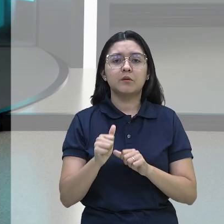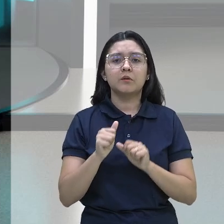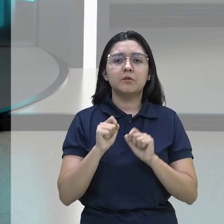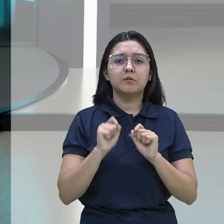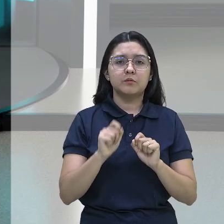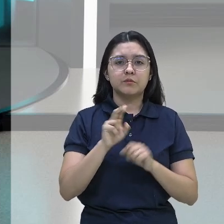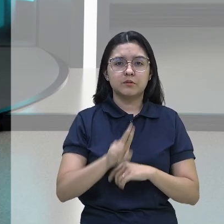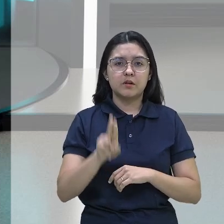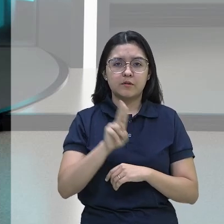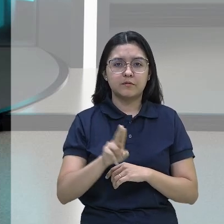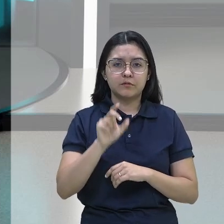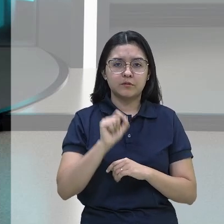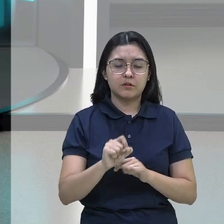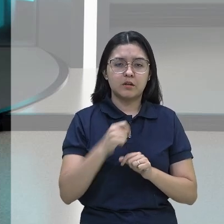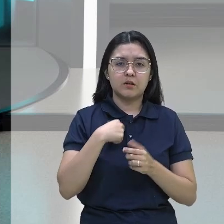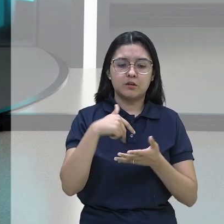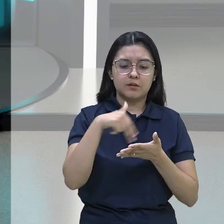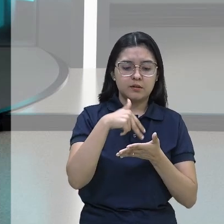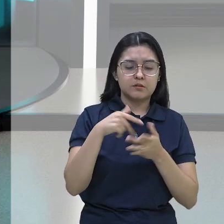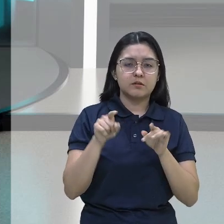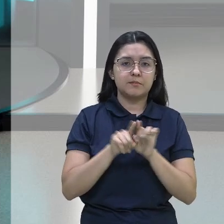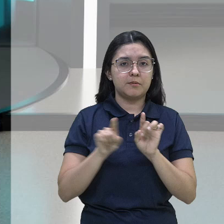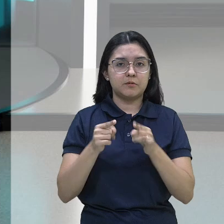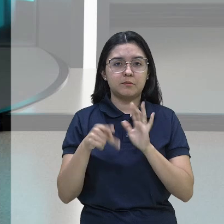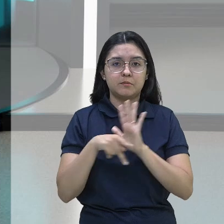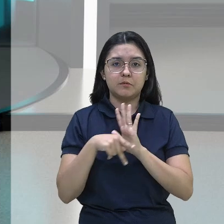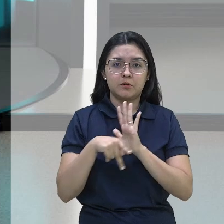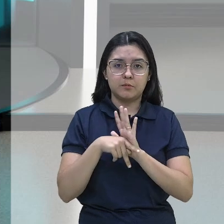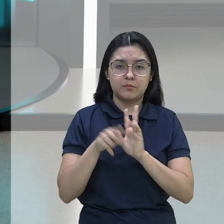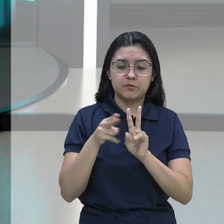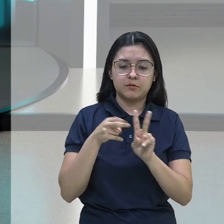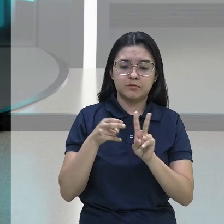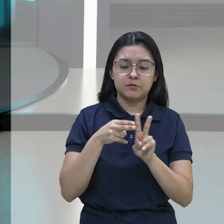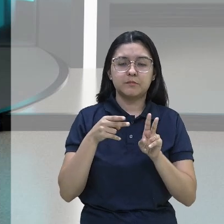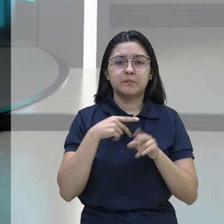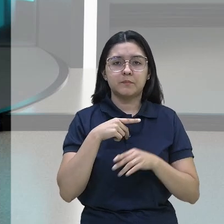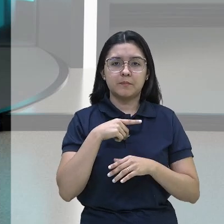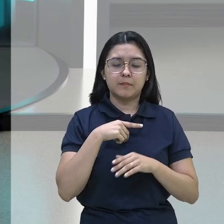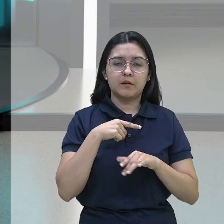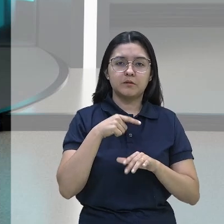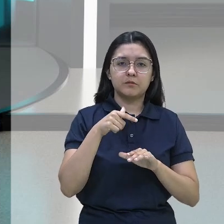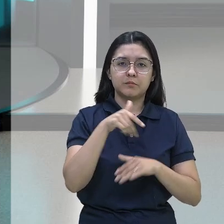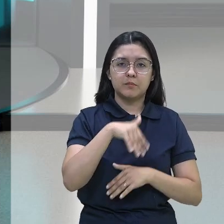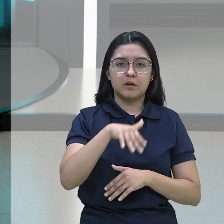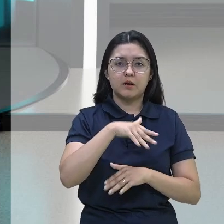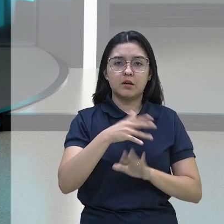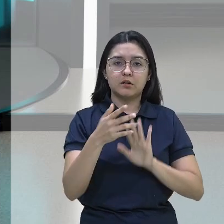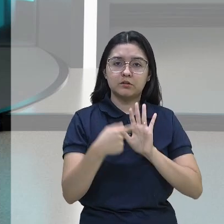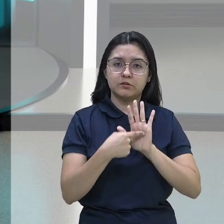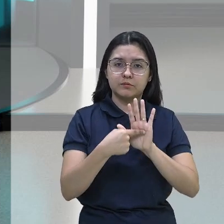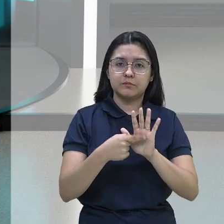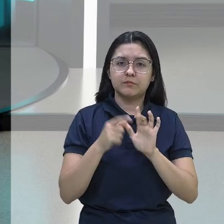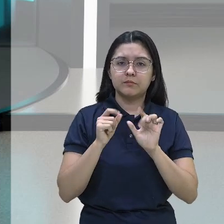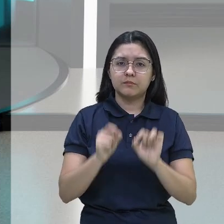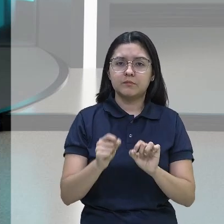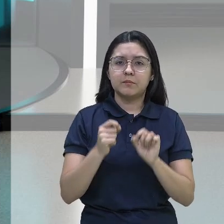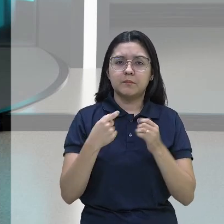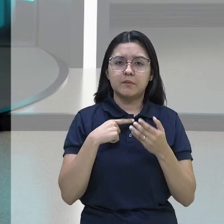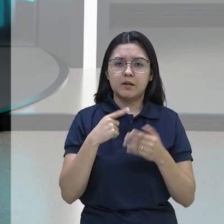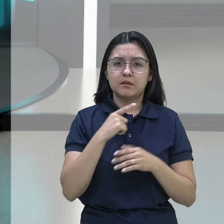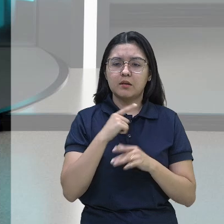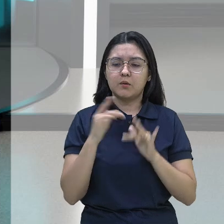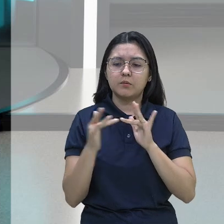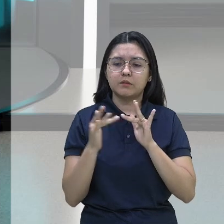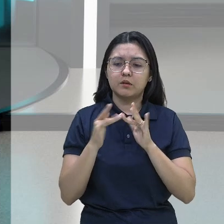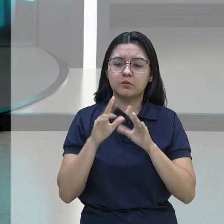como música e dança, dentro de uma encenação para se aproximar desses